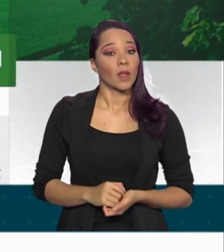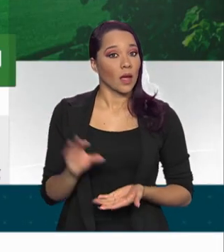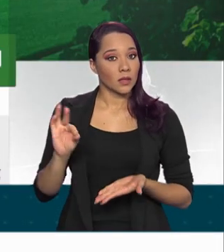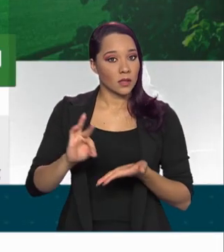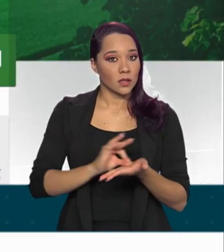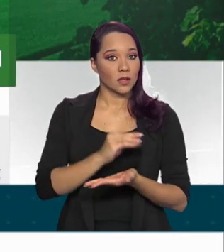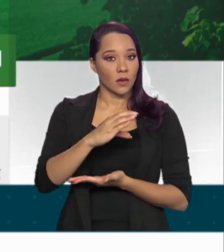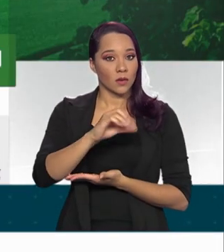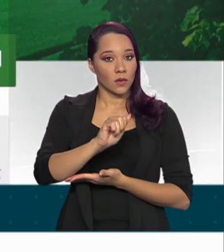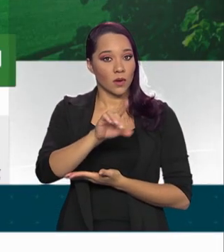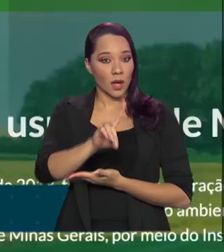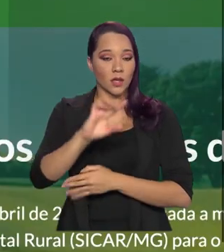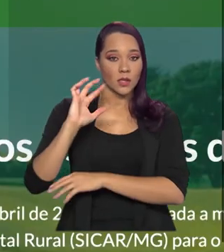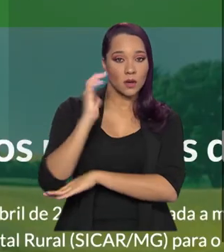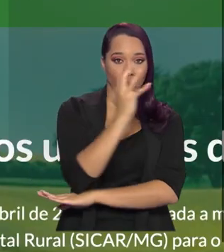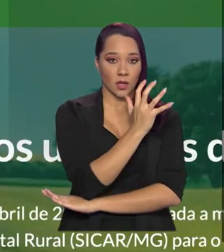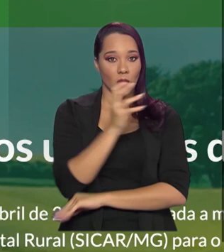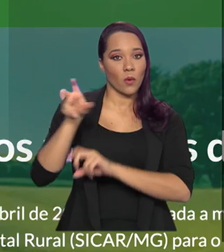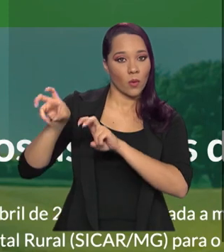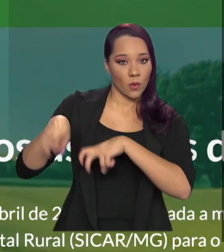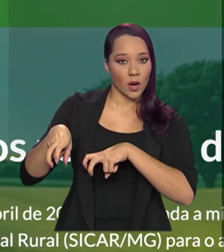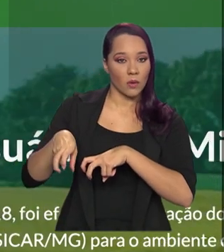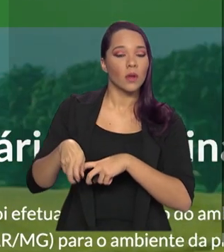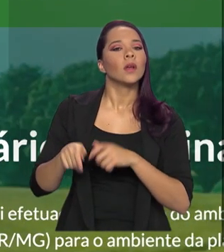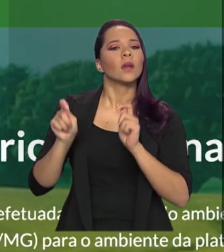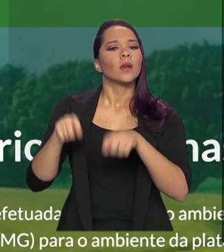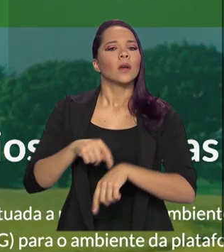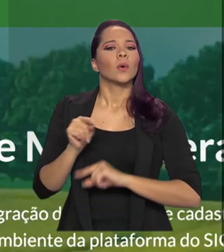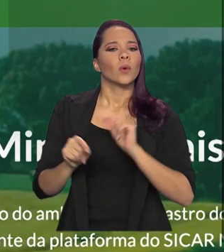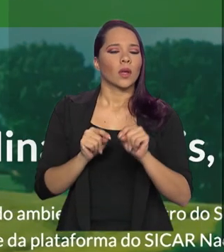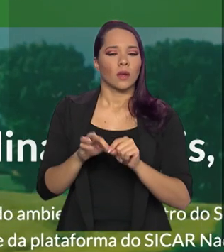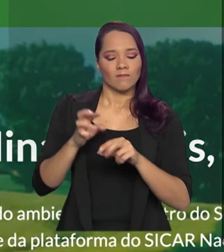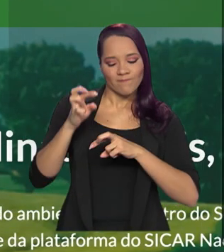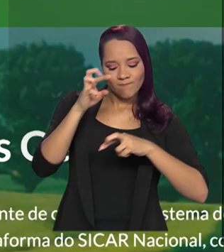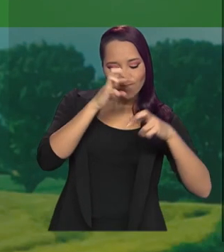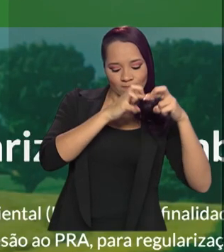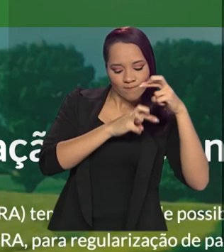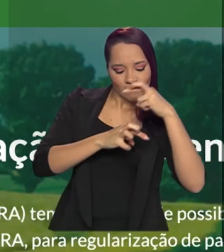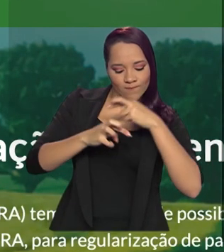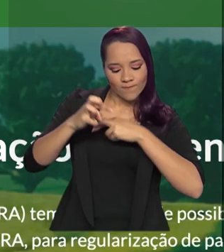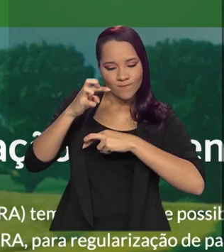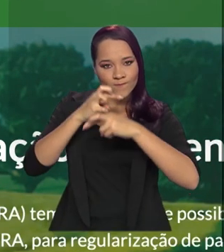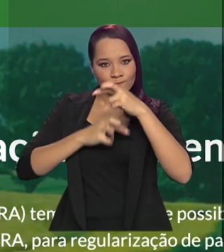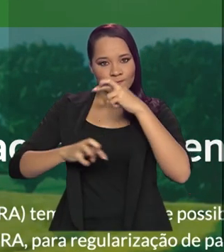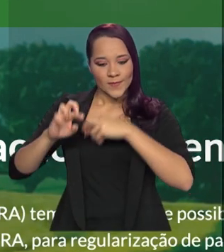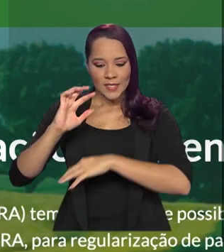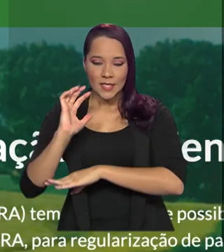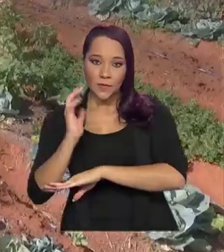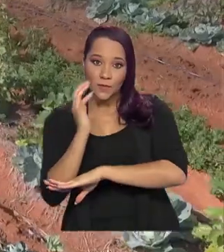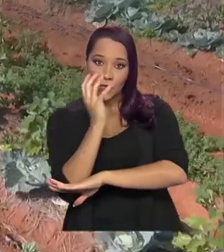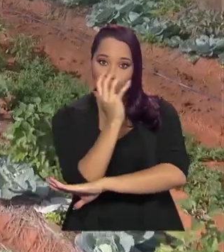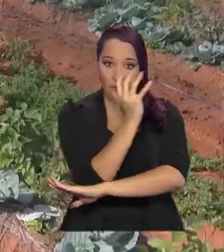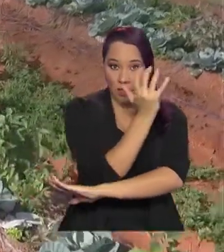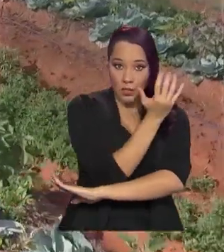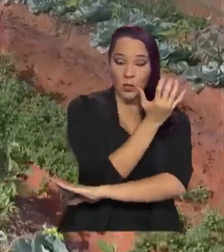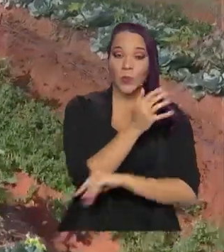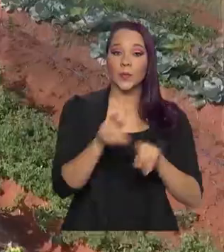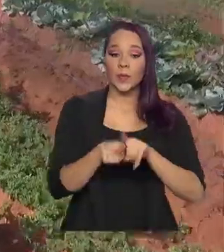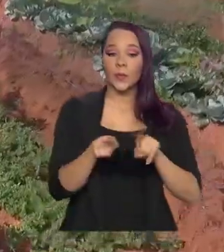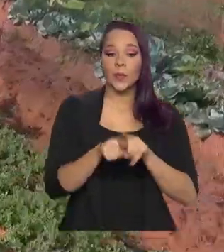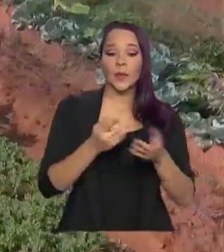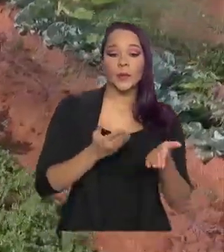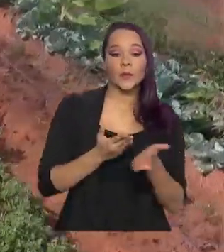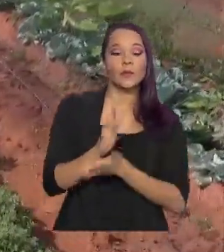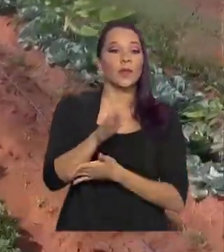Cadastro Ambiental Rural torna possível o monitoramento da vegetação nativa e aprovação